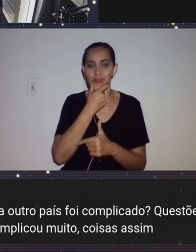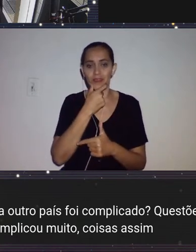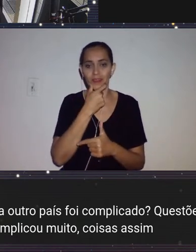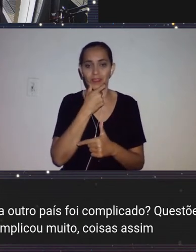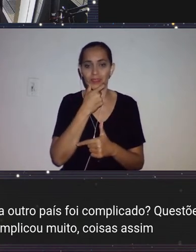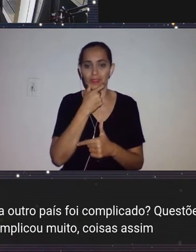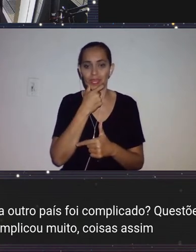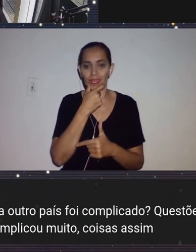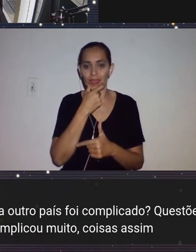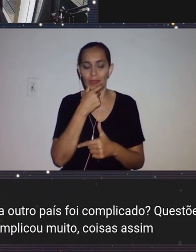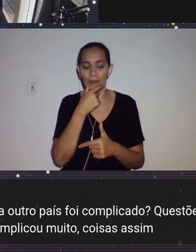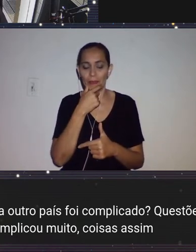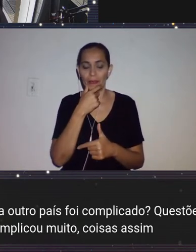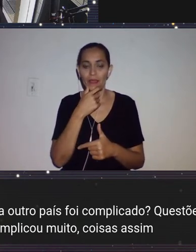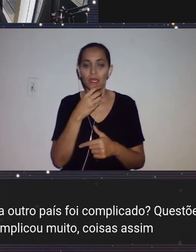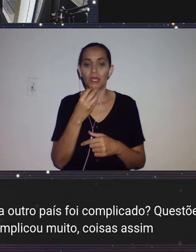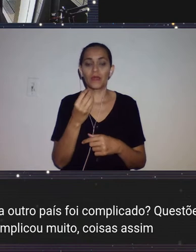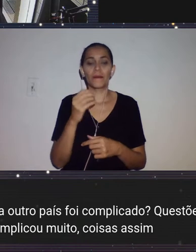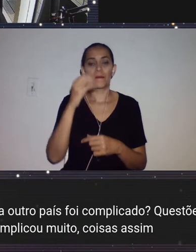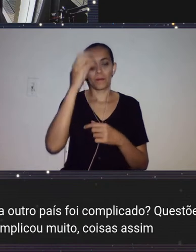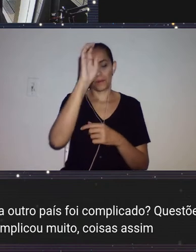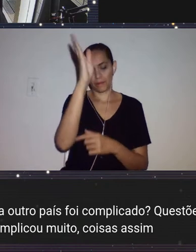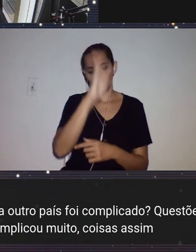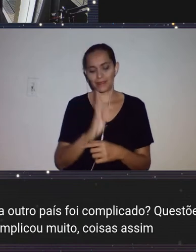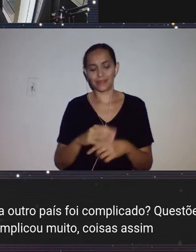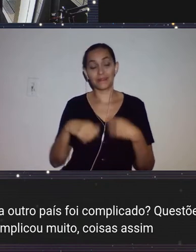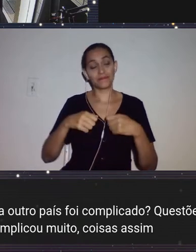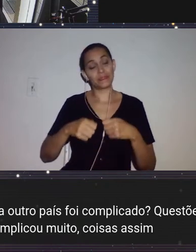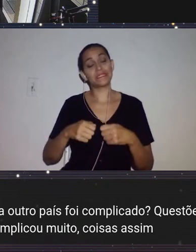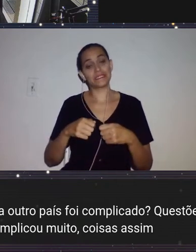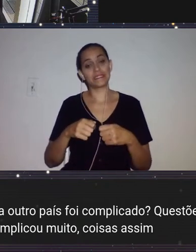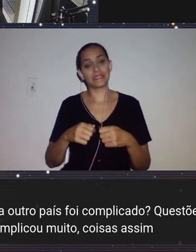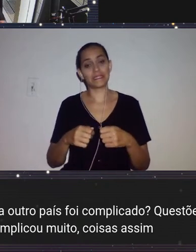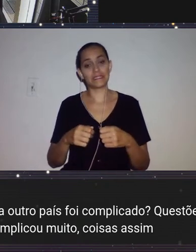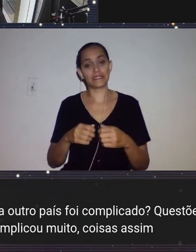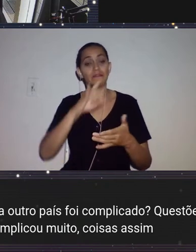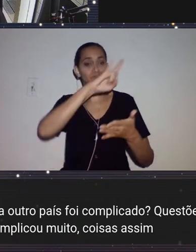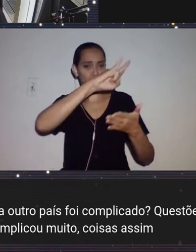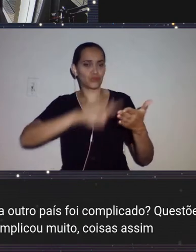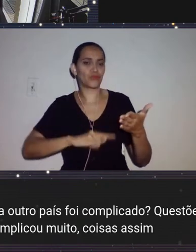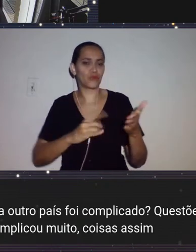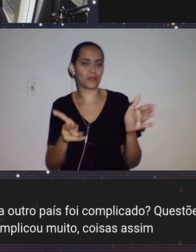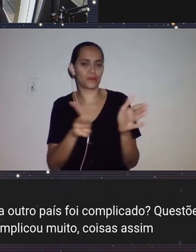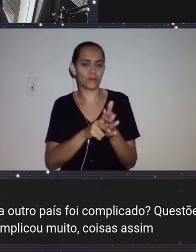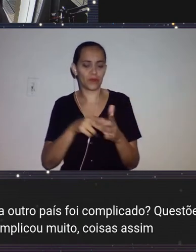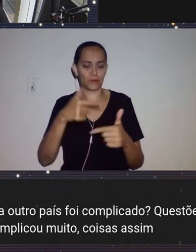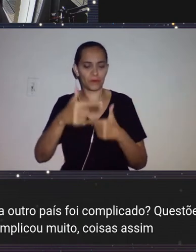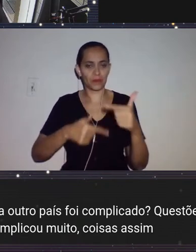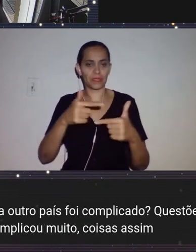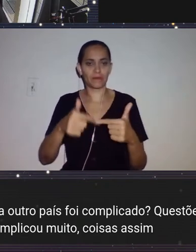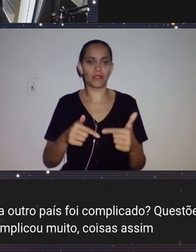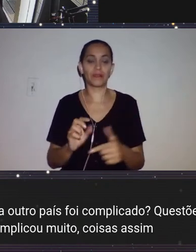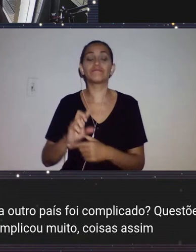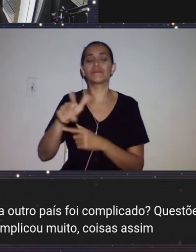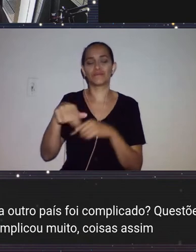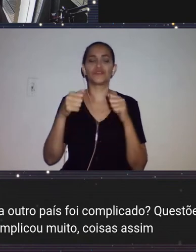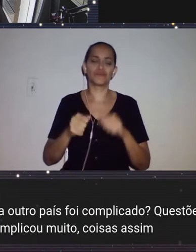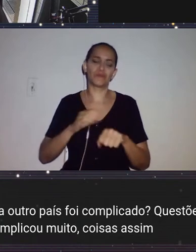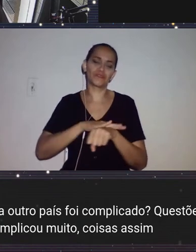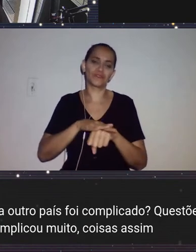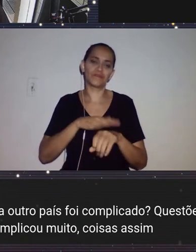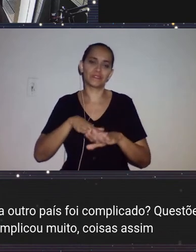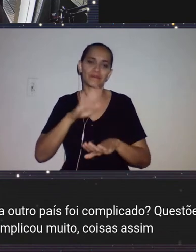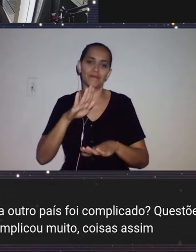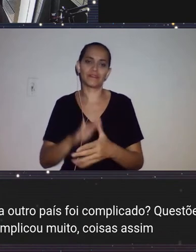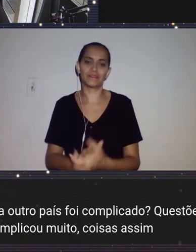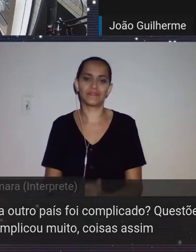trabalho. Mas o meu processo não foi muito complicado. A gente pode conversar mais depois, se quiser.